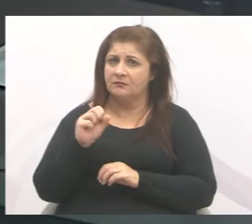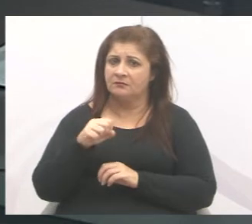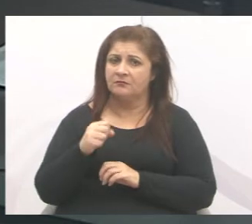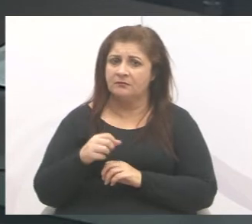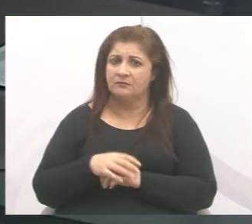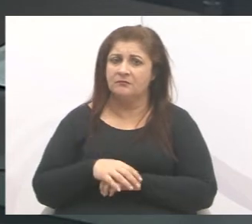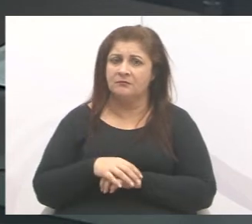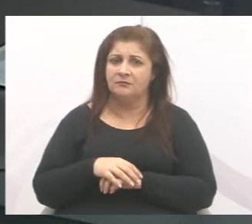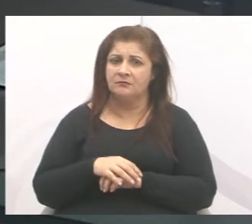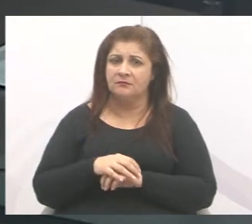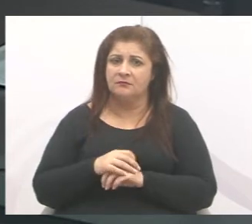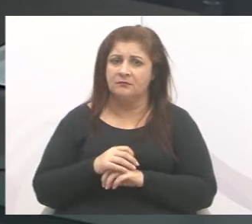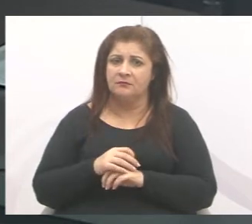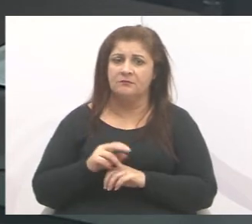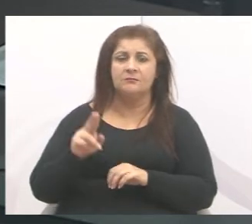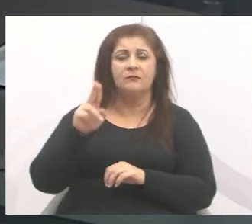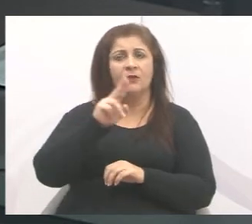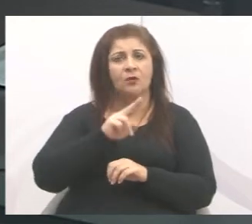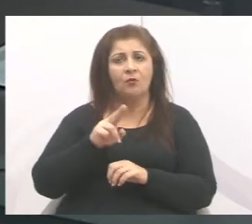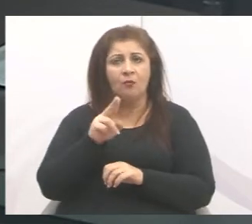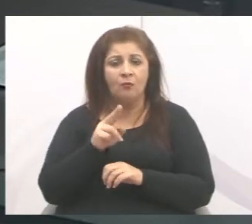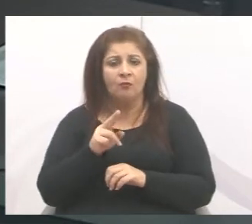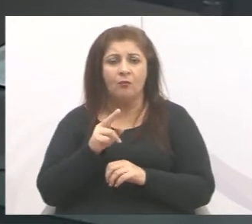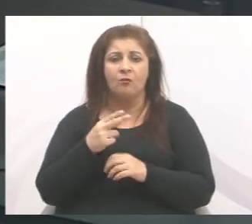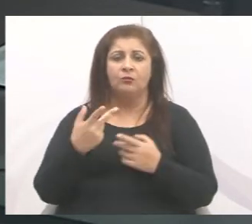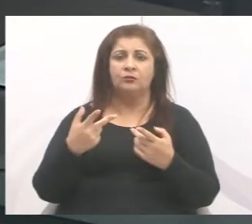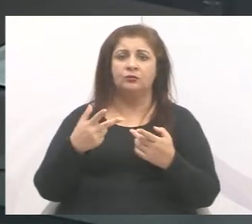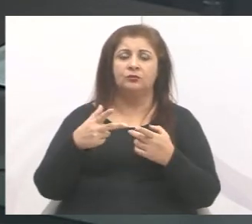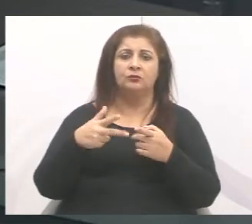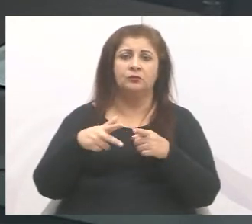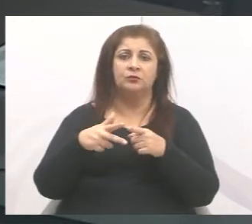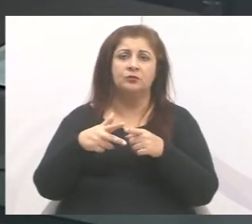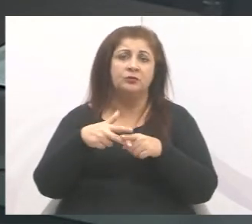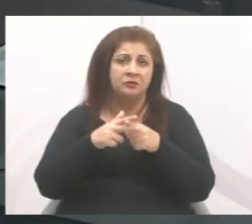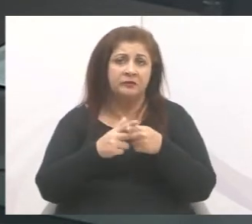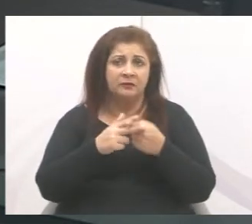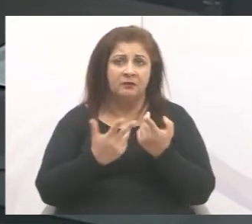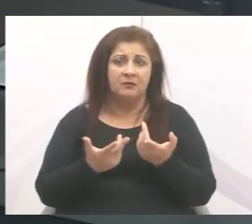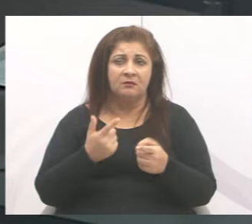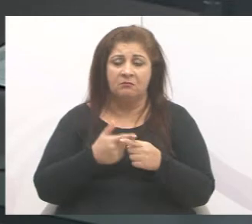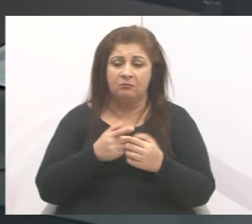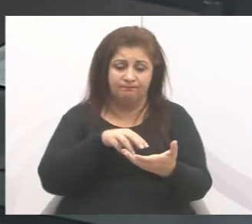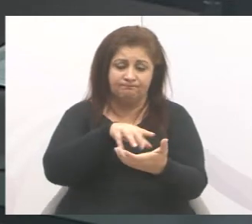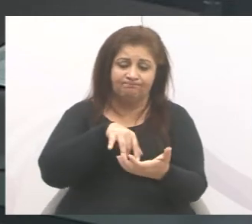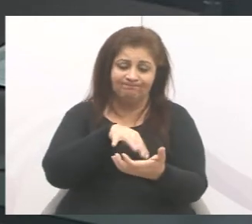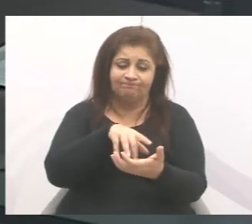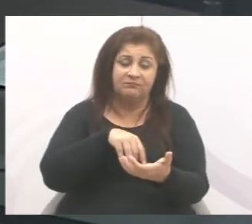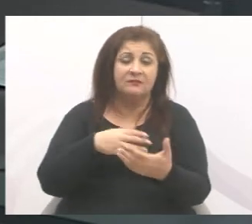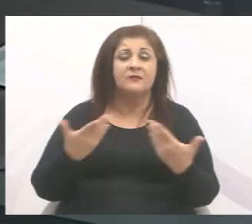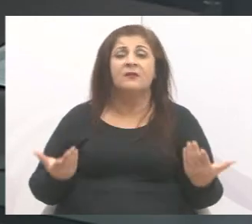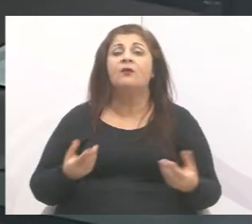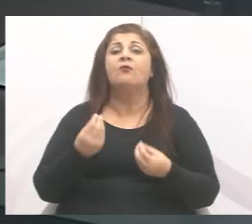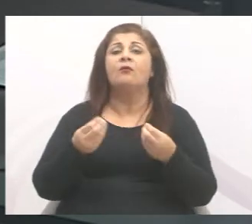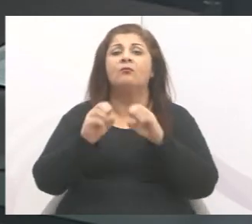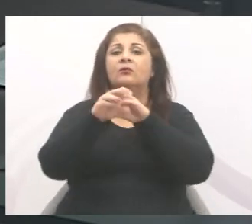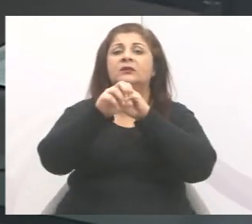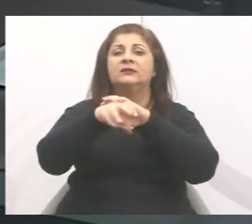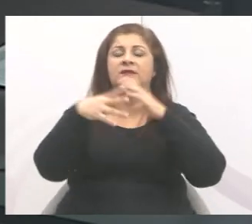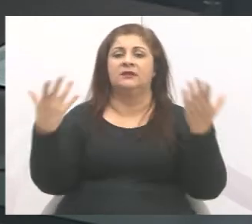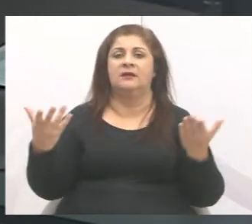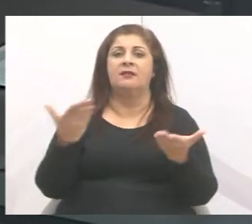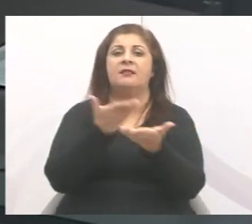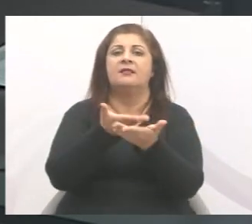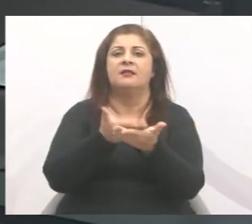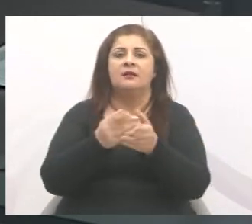gente for constatar, um uso maior desses aparelhos telefônicos, porque foi a única maneira que eles tiveram de dar a aula, de chegar com o